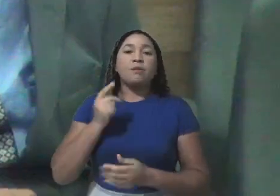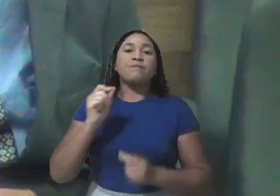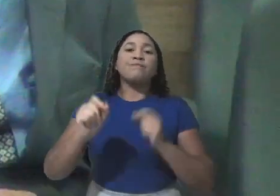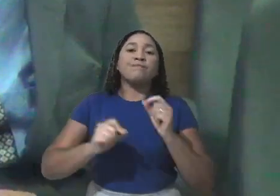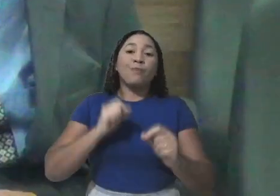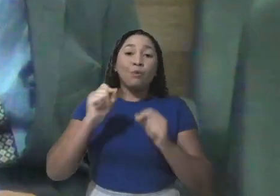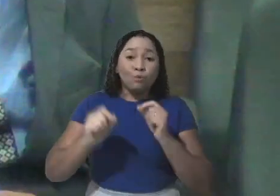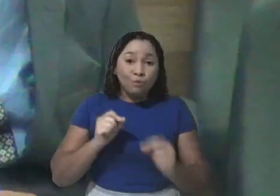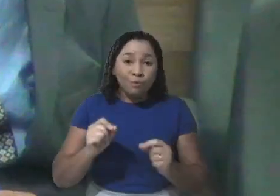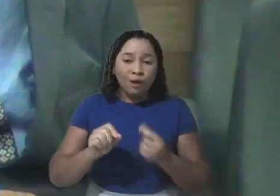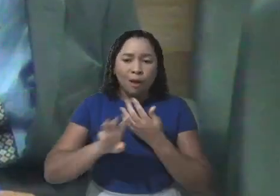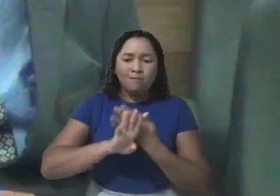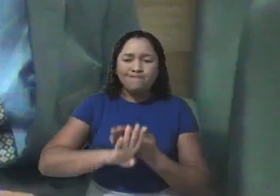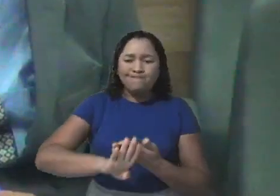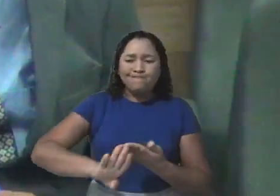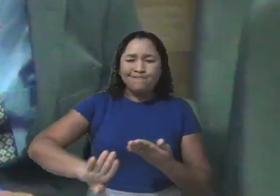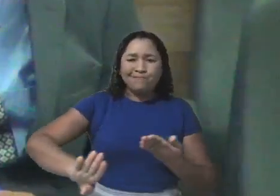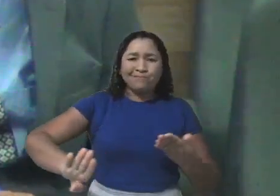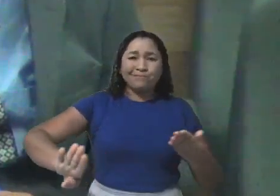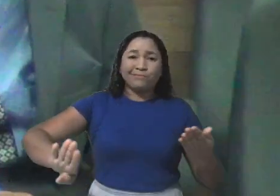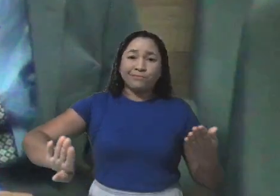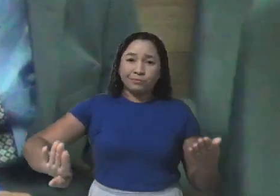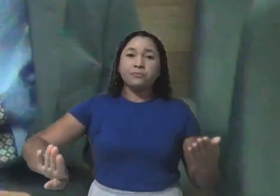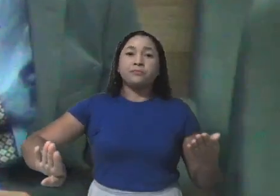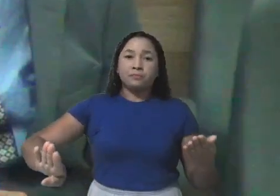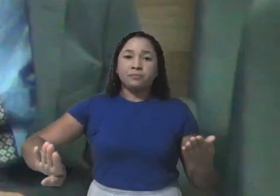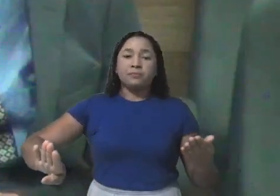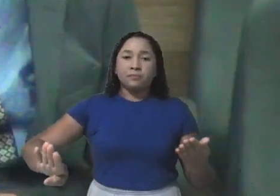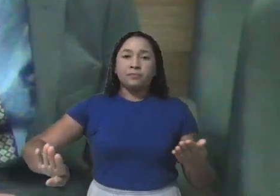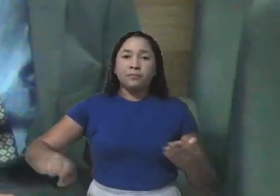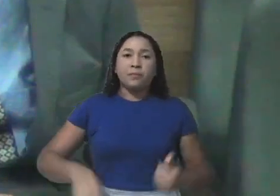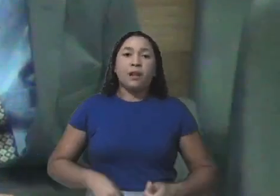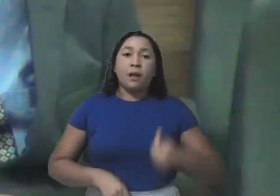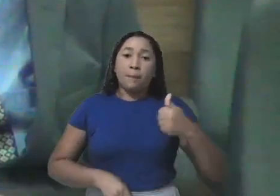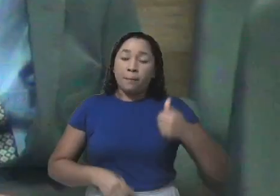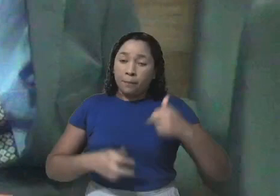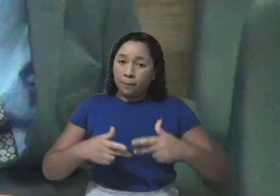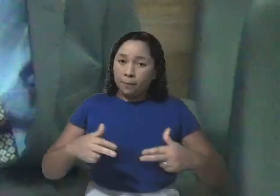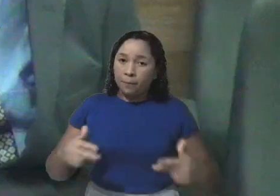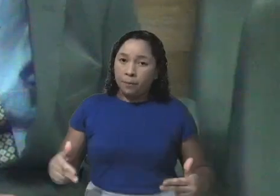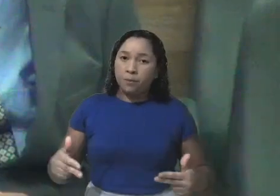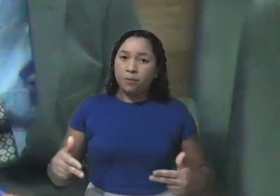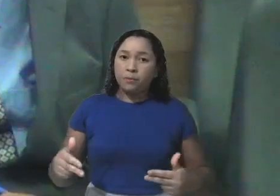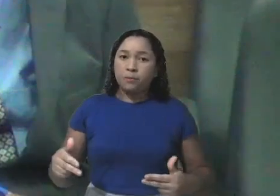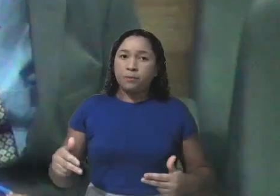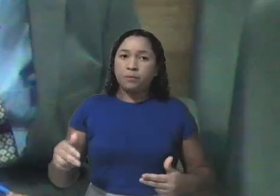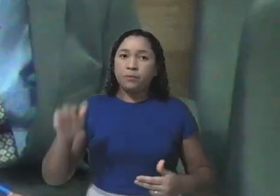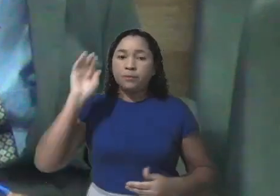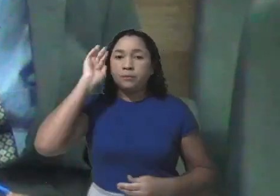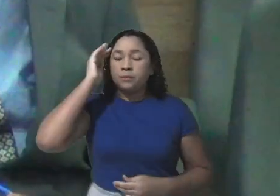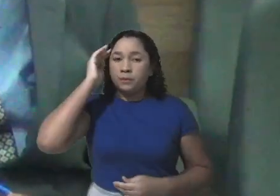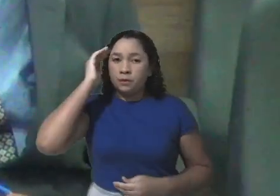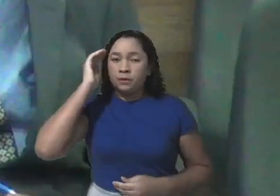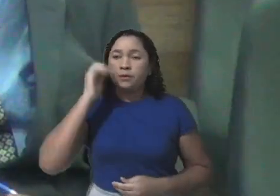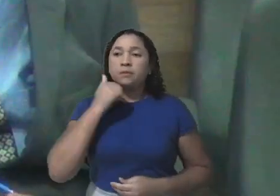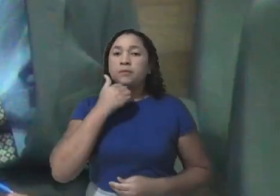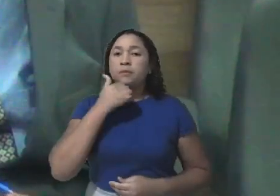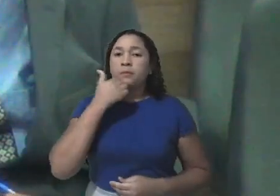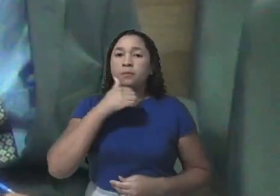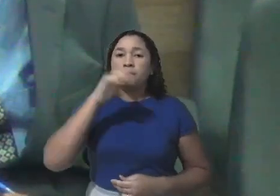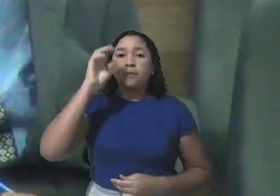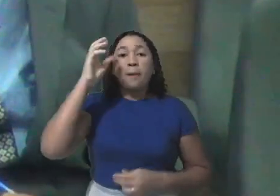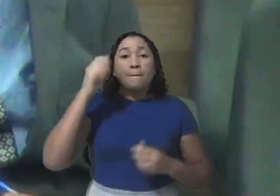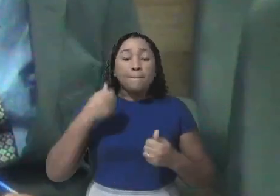Primeira coisa que aprendemos aqui: ao não estudarmos, ao não entendermos o nosso credo, nós estamos sujeitos a ventos